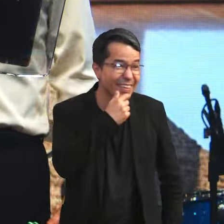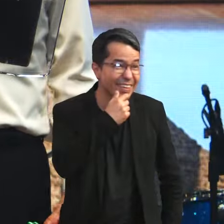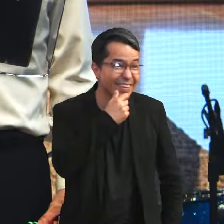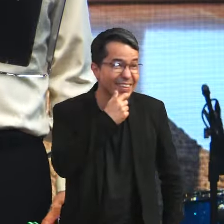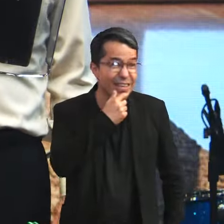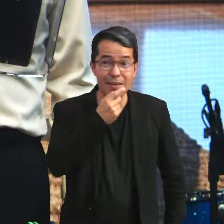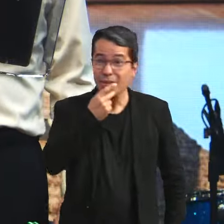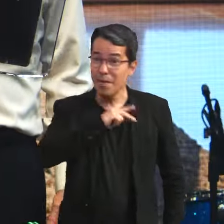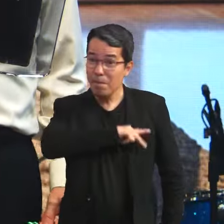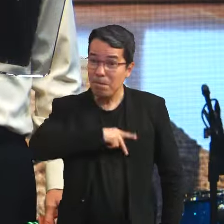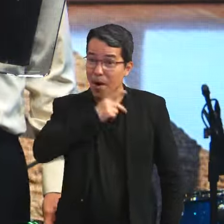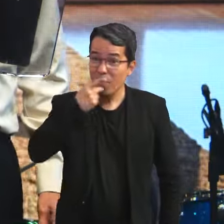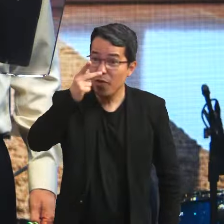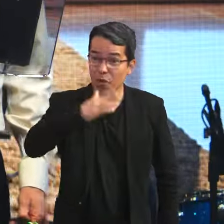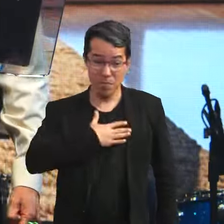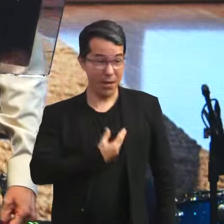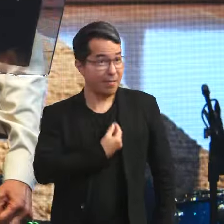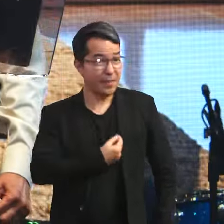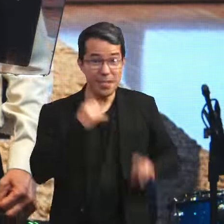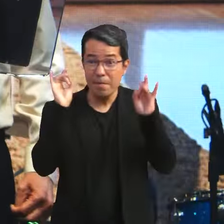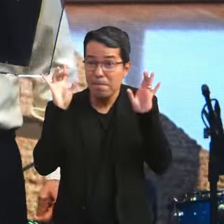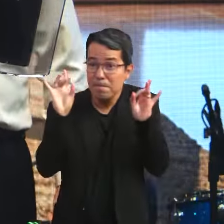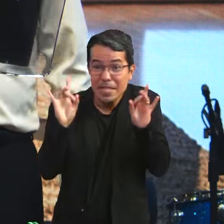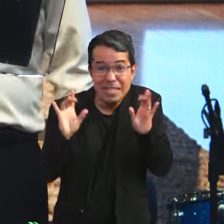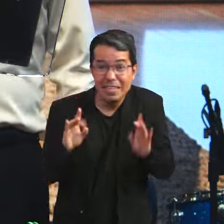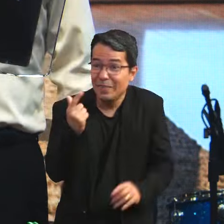Considero a minha vida como